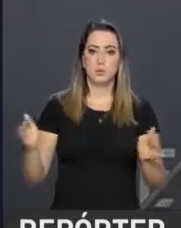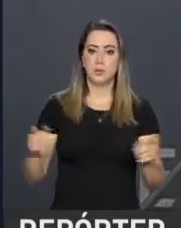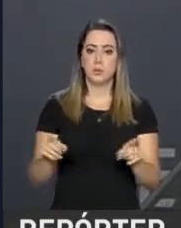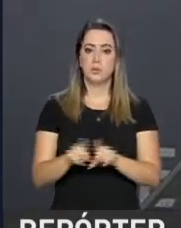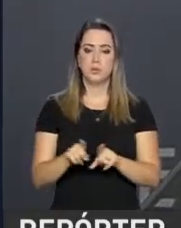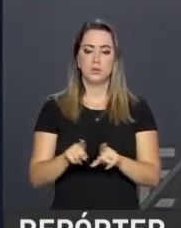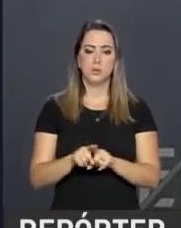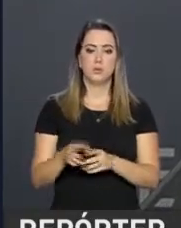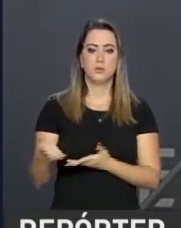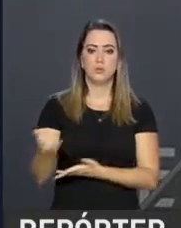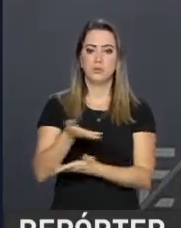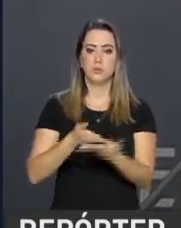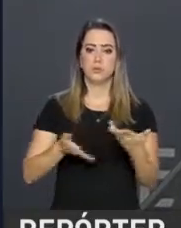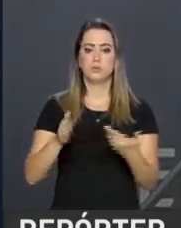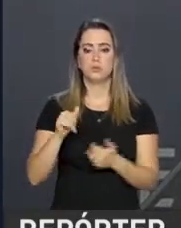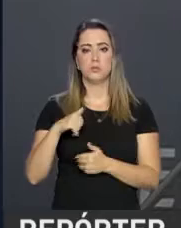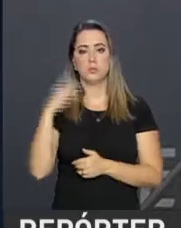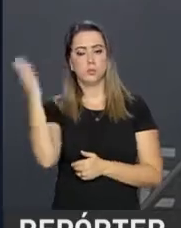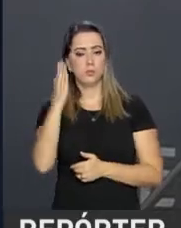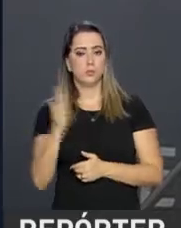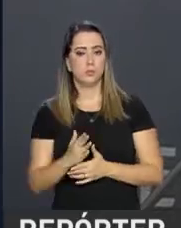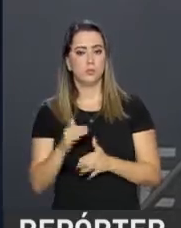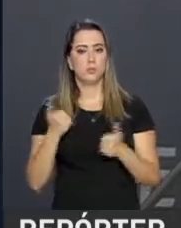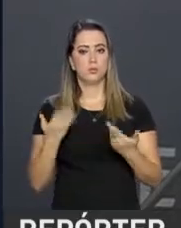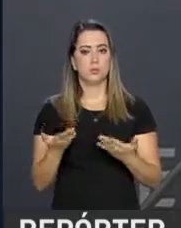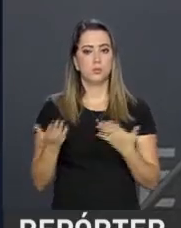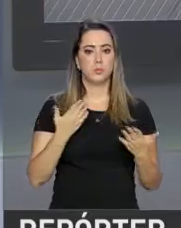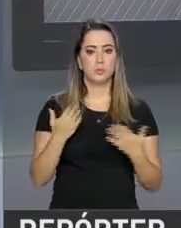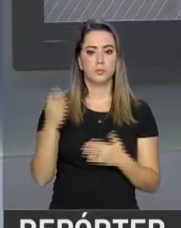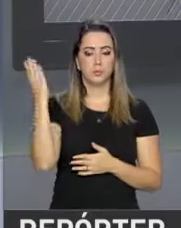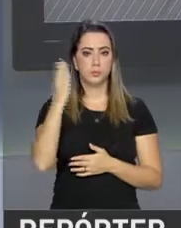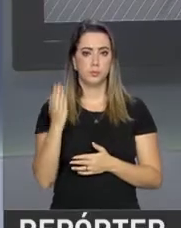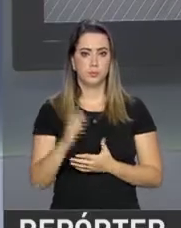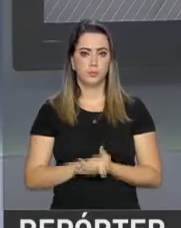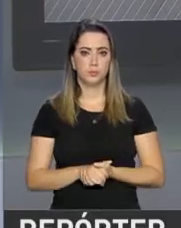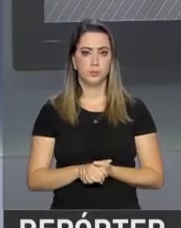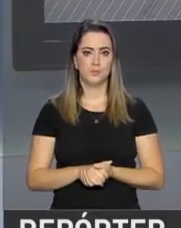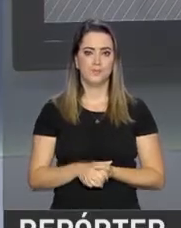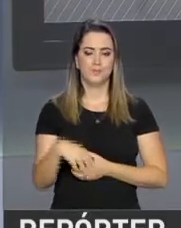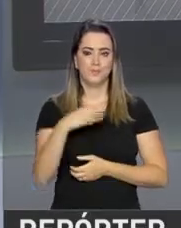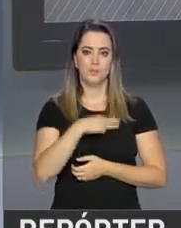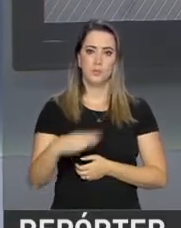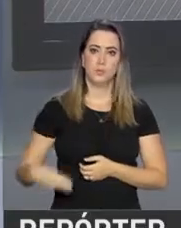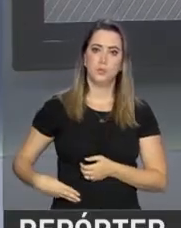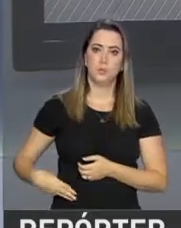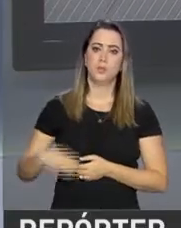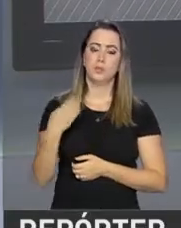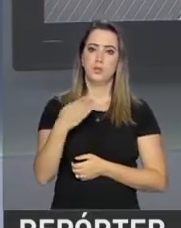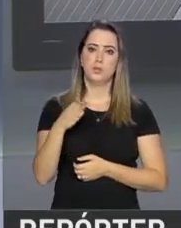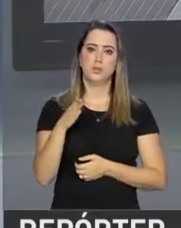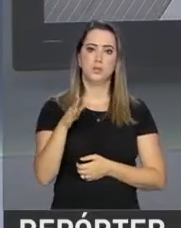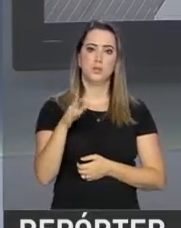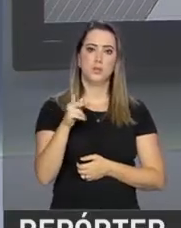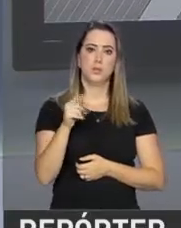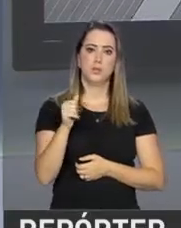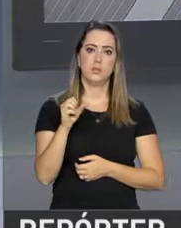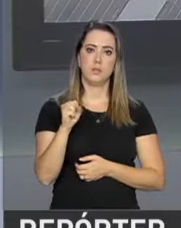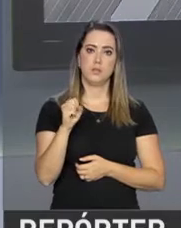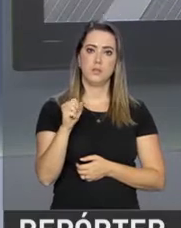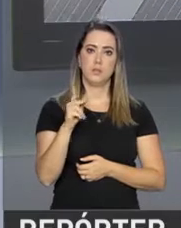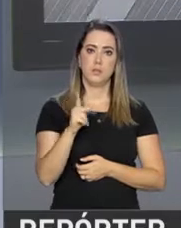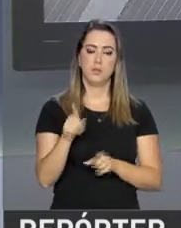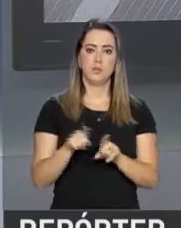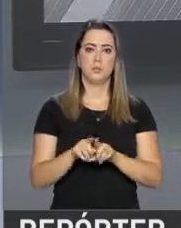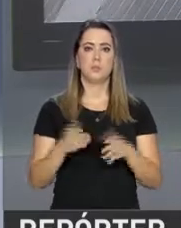dos mercados estrangeiros em relação ao brasil o ministro gilberto kassab também participou do fórum